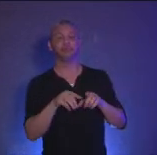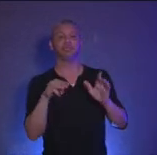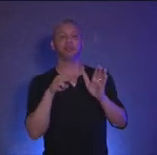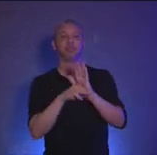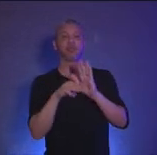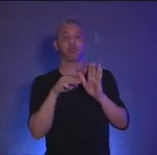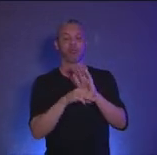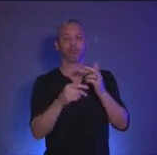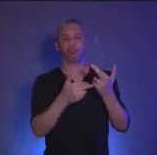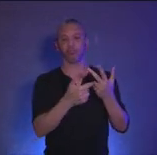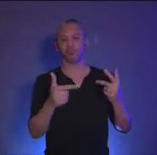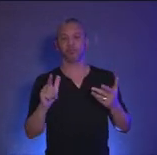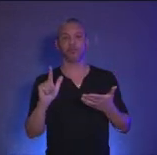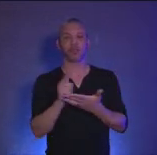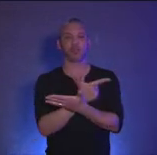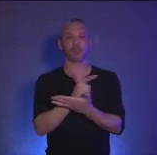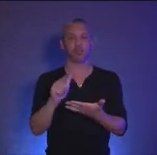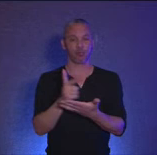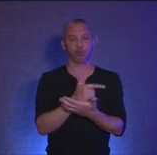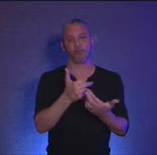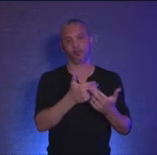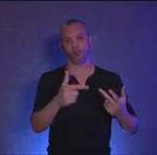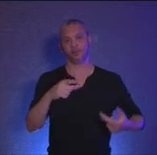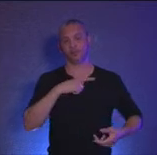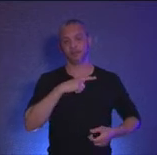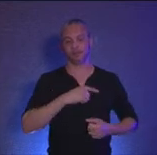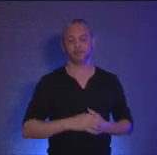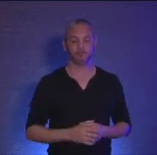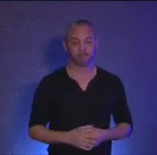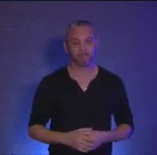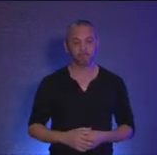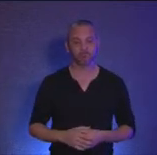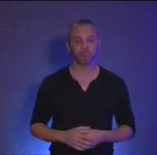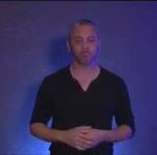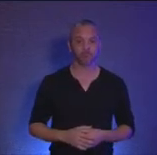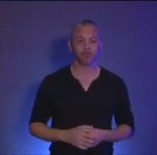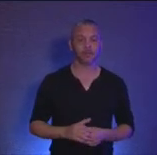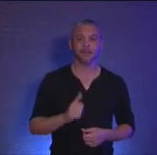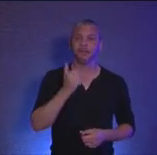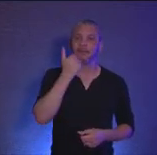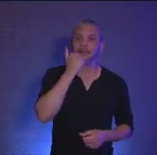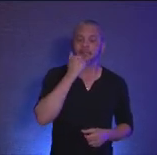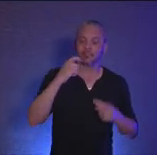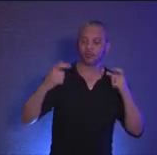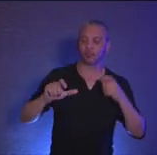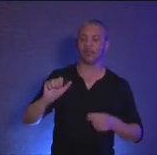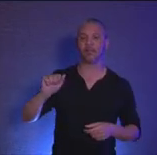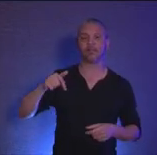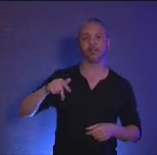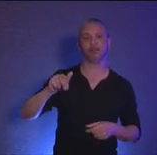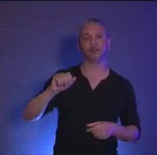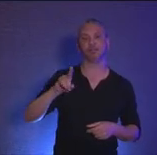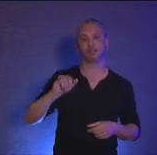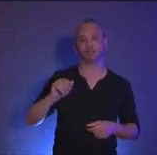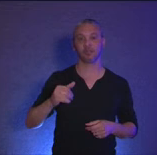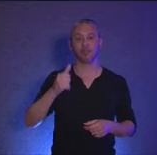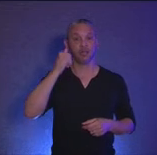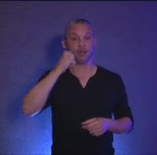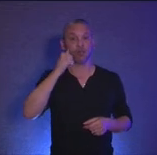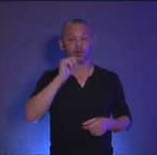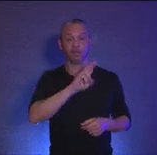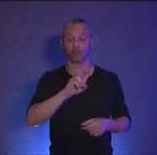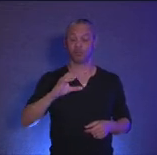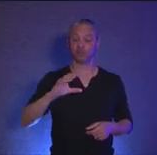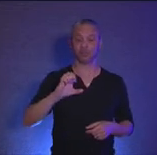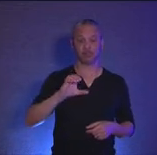metodologias da literatura científica. E quem comandou a ciência na Aquazônia foi a Cecília Gontijo Leal, que é uma bióloga da